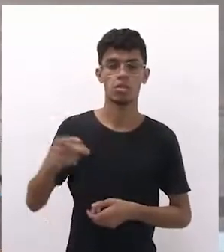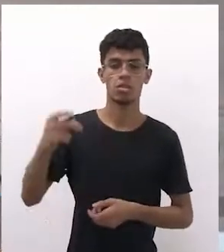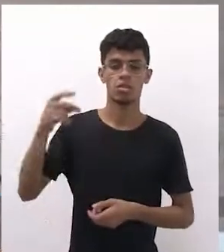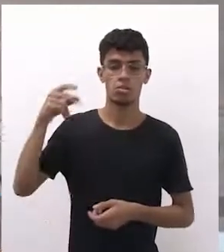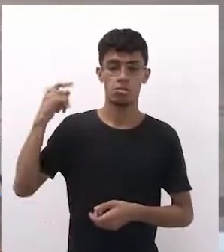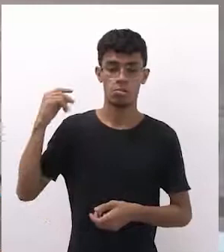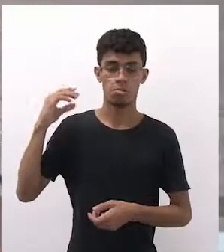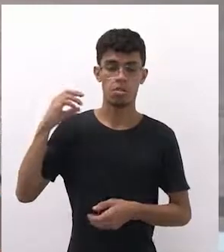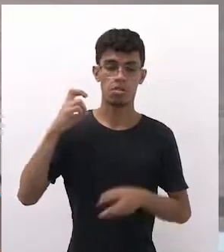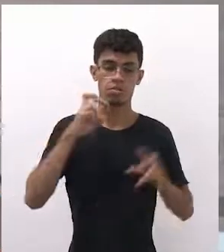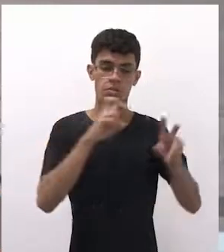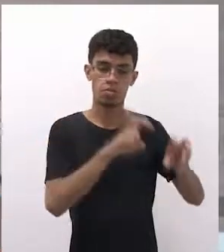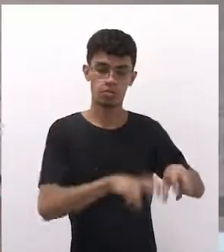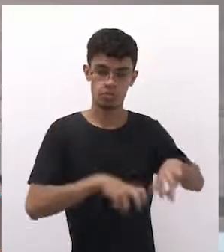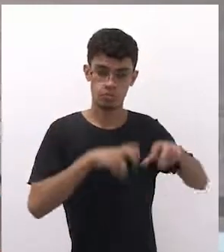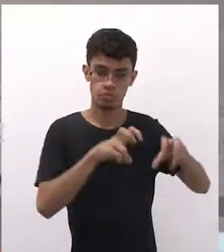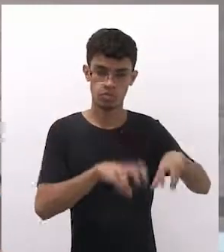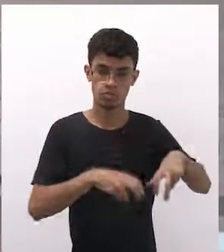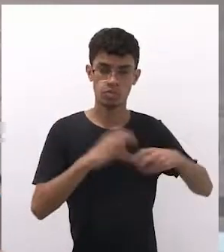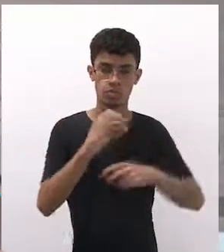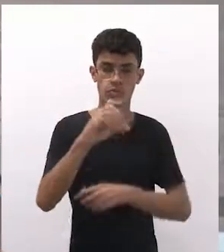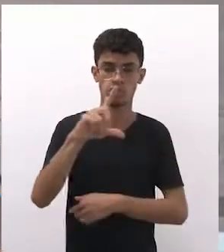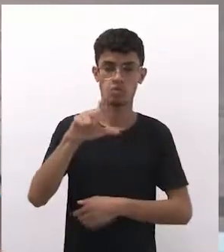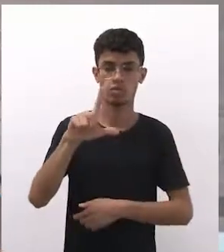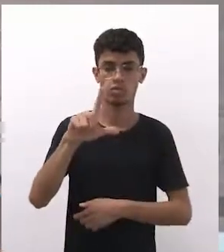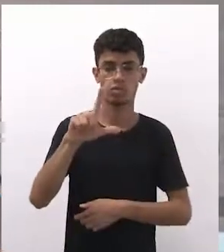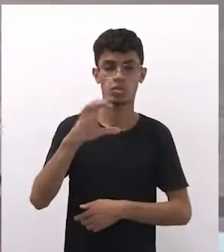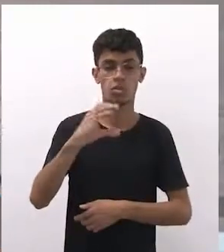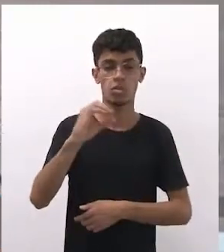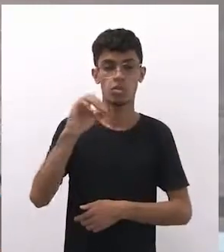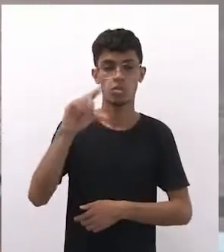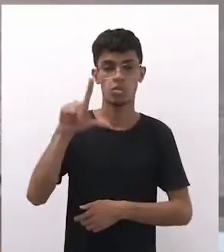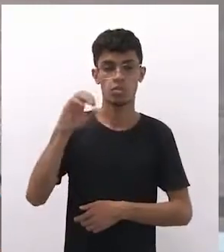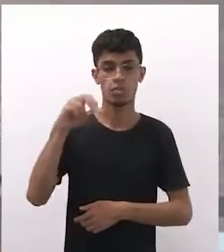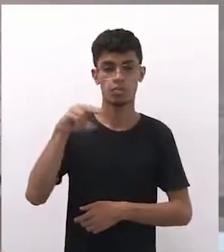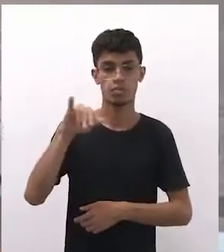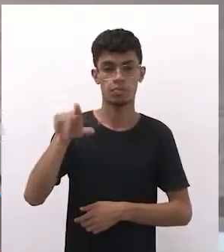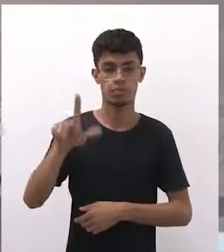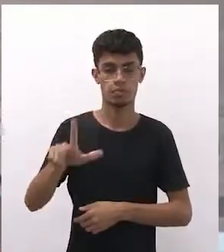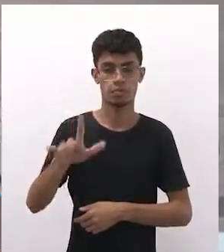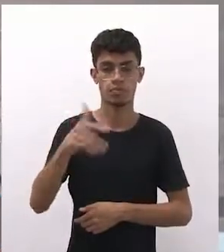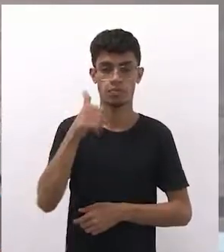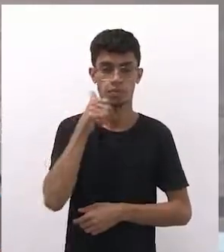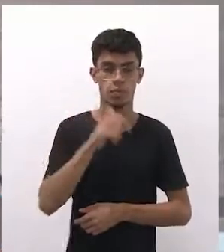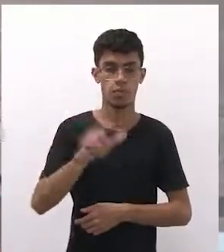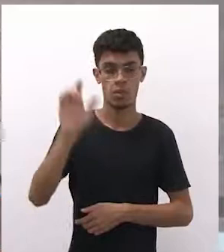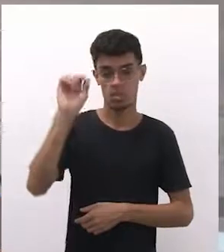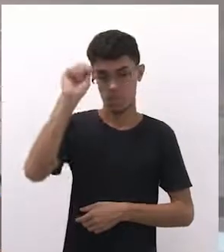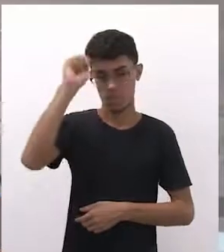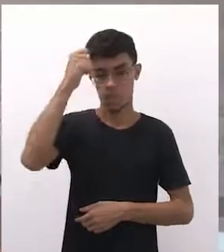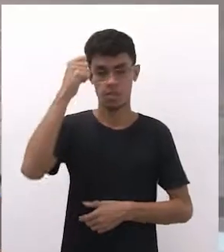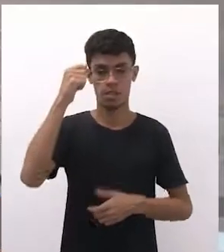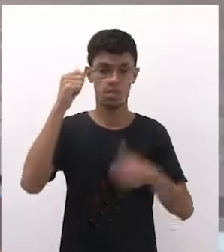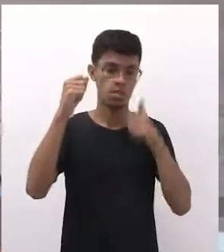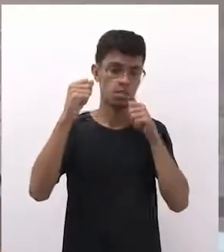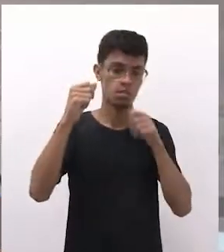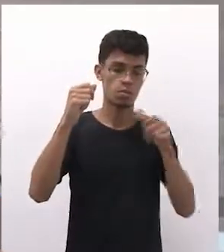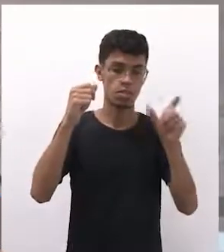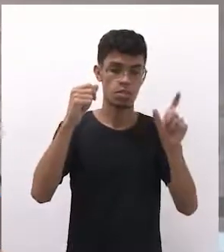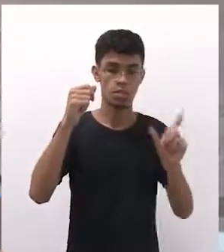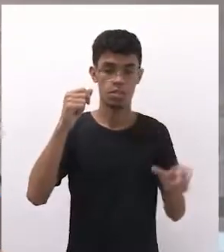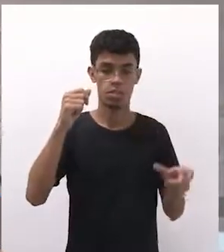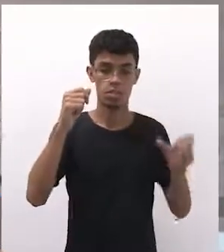contexto colonial, muito, como regra, de mulheres negras, né, porque as mulheres brancas, a nossa